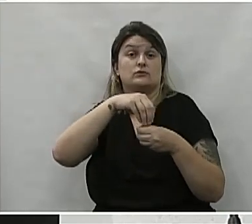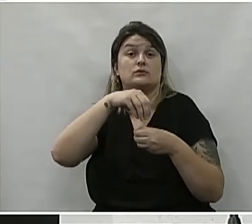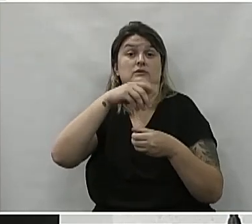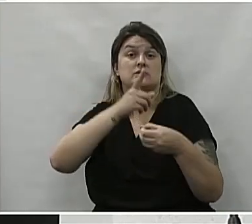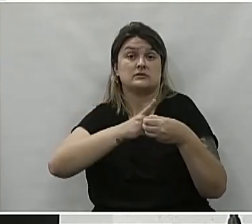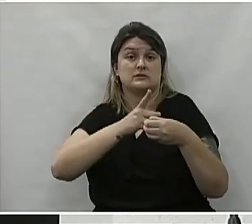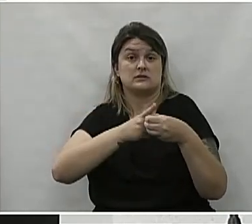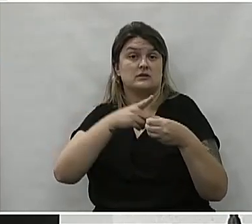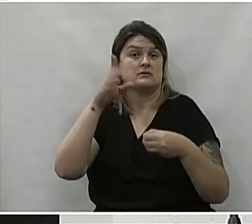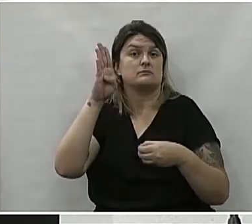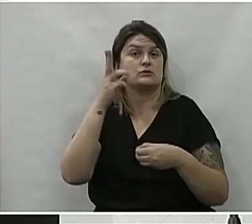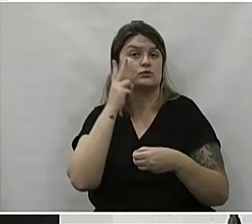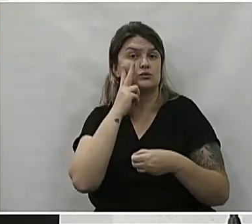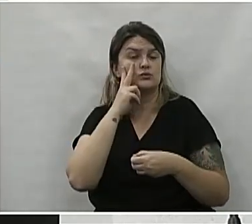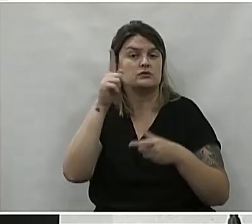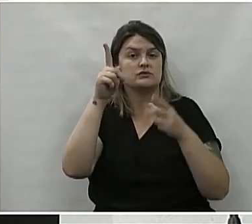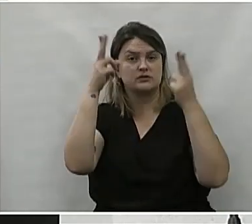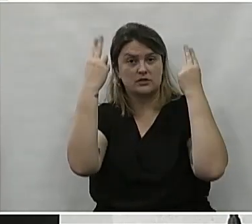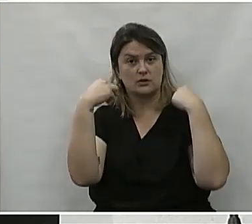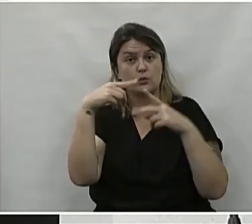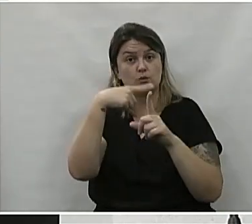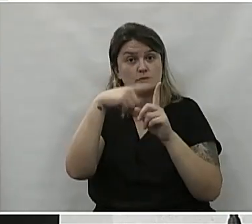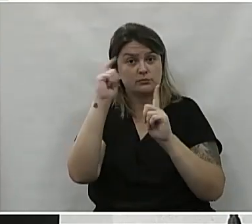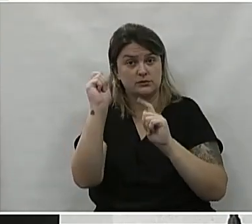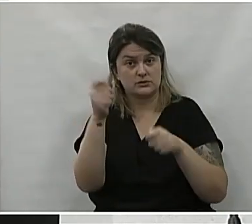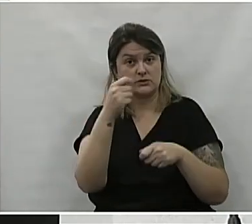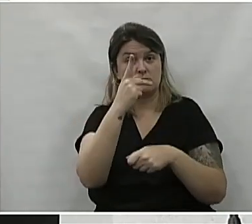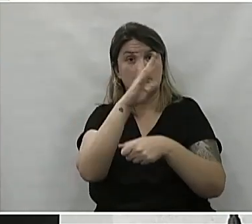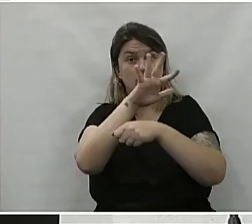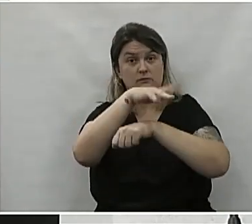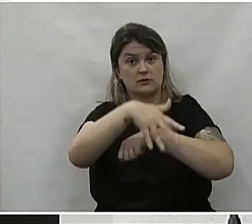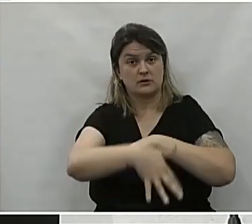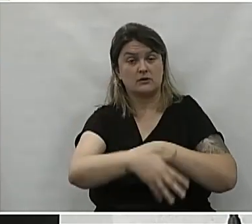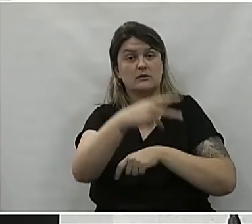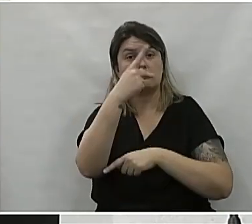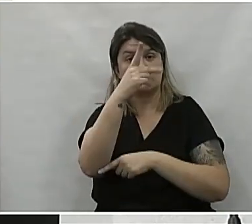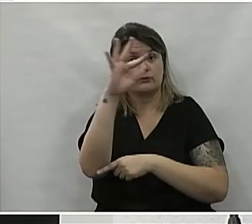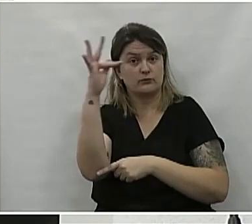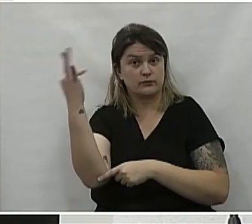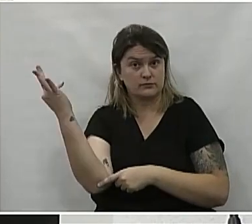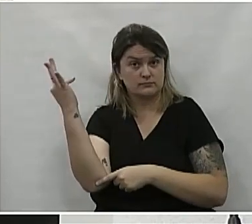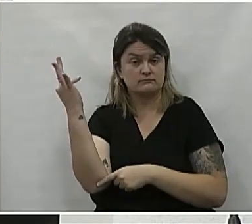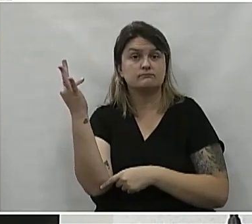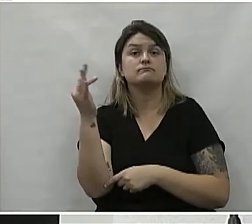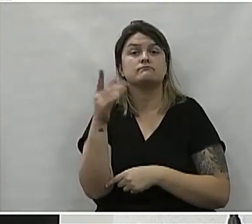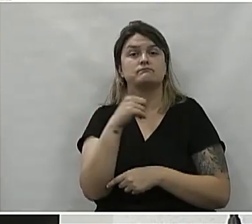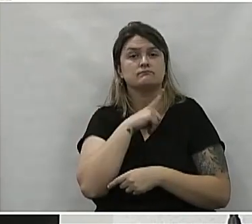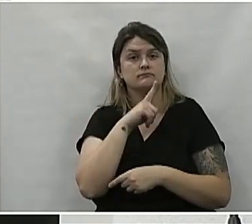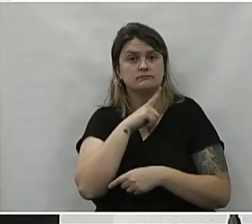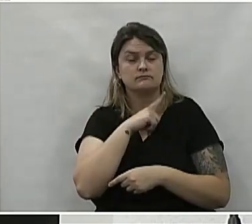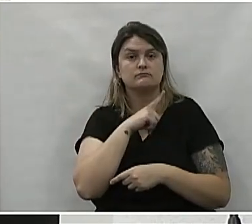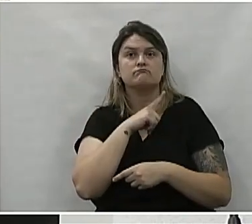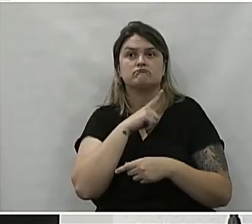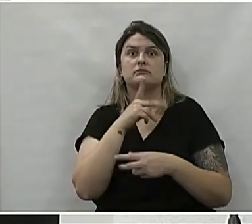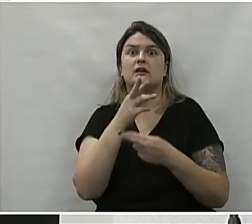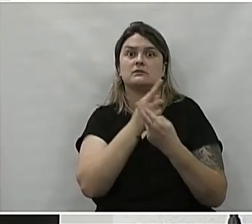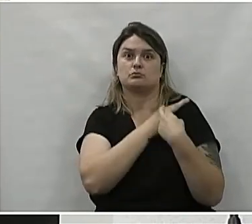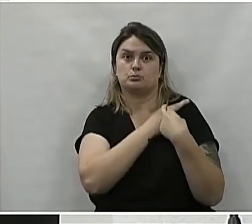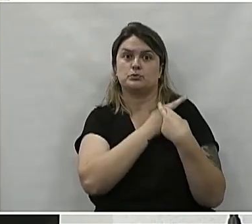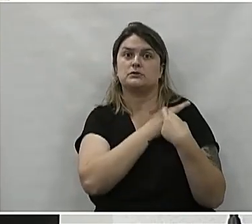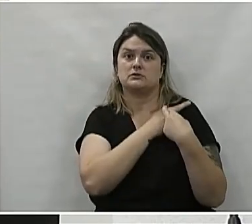General Carneiro Cruz Machado Porto Vitória E Paula Freitas Possuindo assim Uma grande